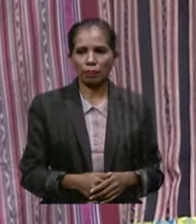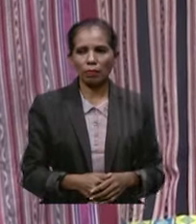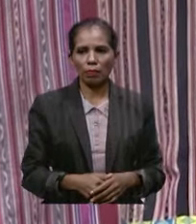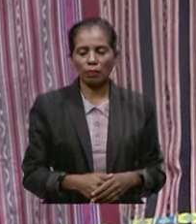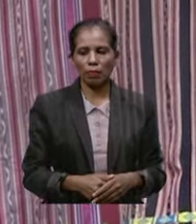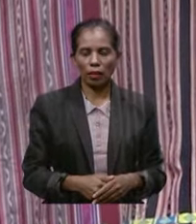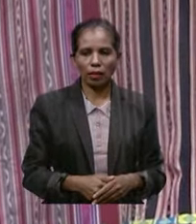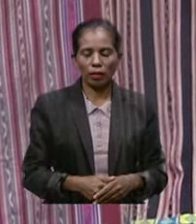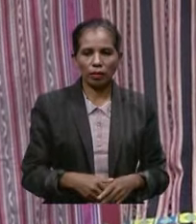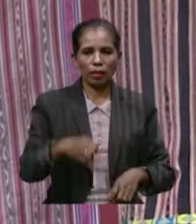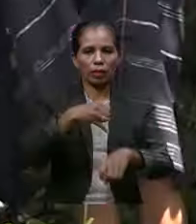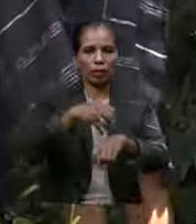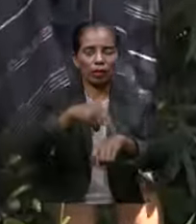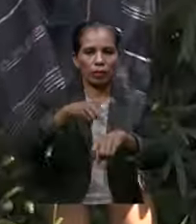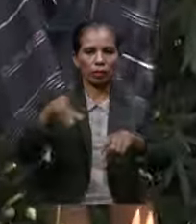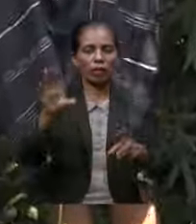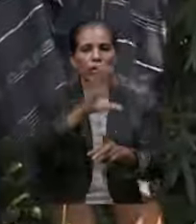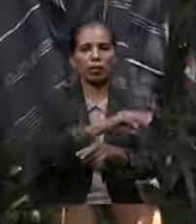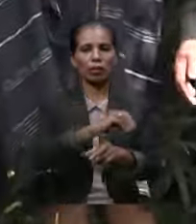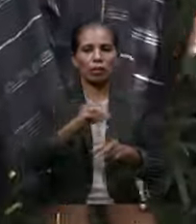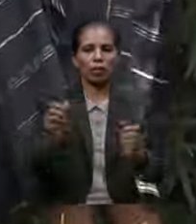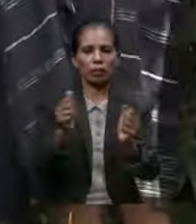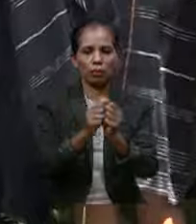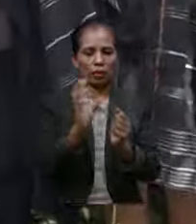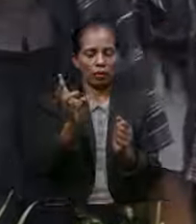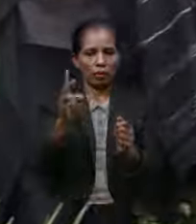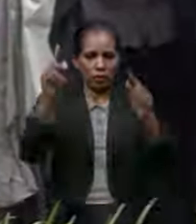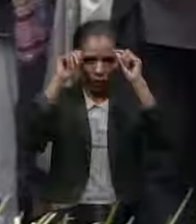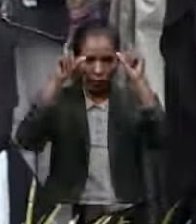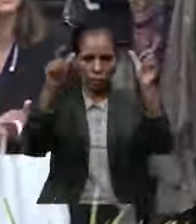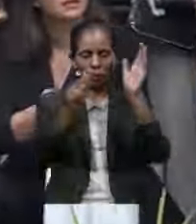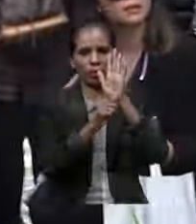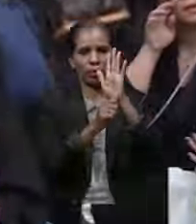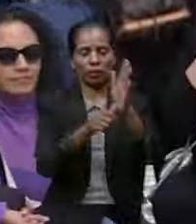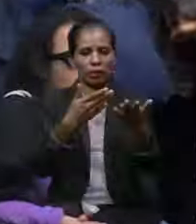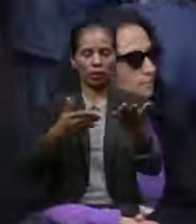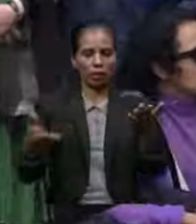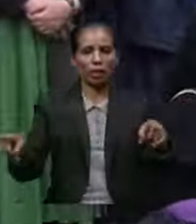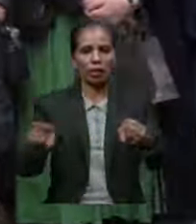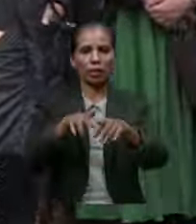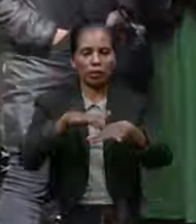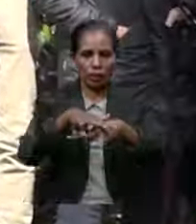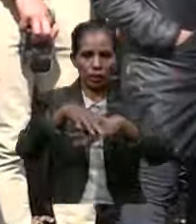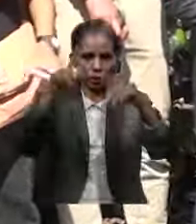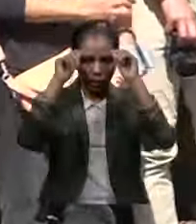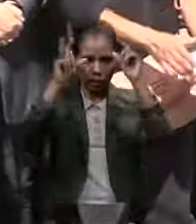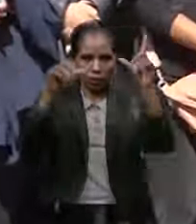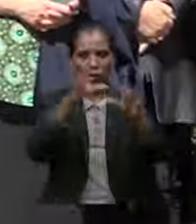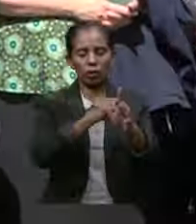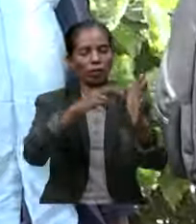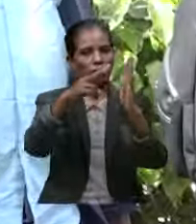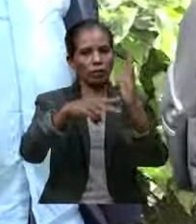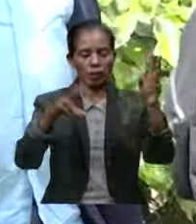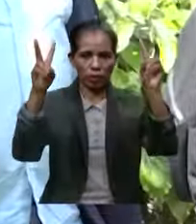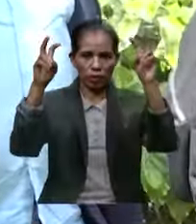E a Exposição Internacional Arte Contemporânea Badala Ninulune, Timor-Leste apresenta produto Hanesantais Timor no filme documentário com o